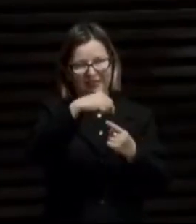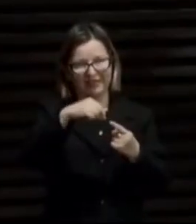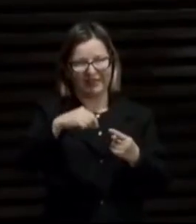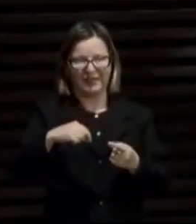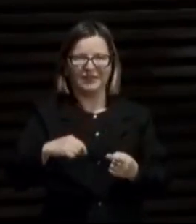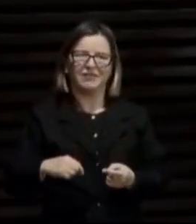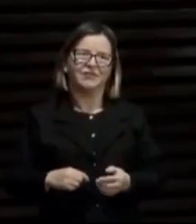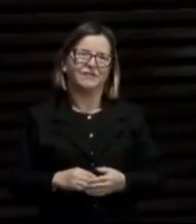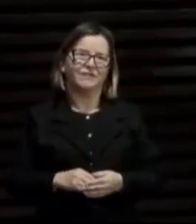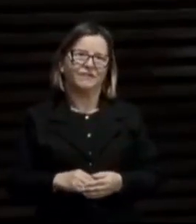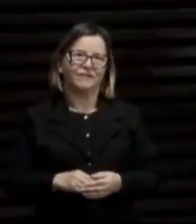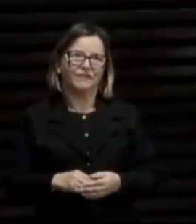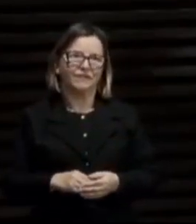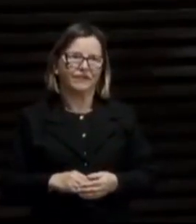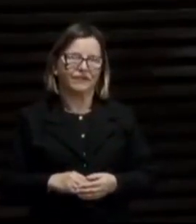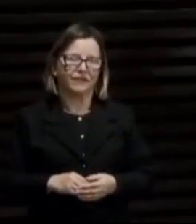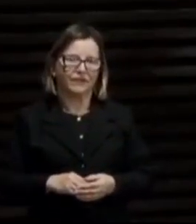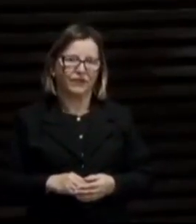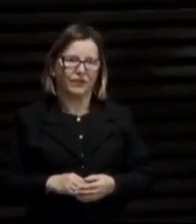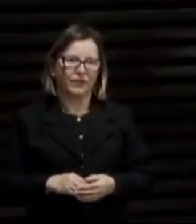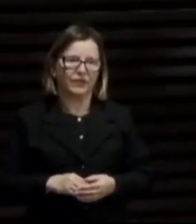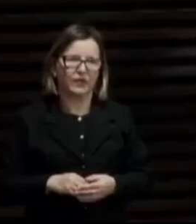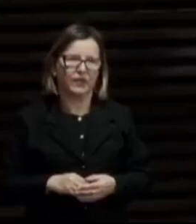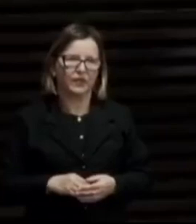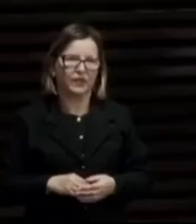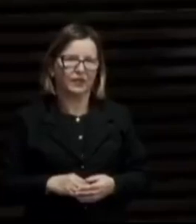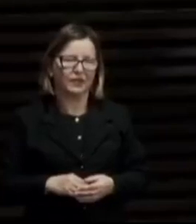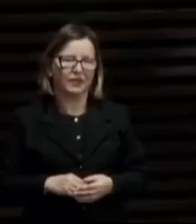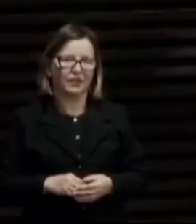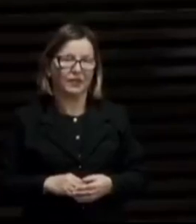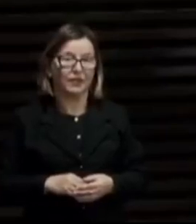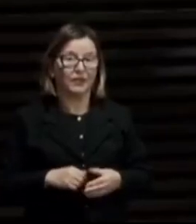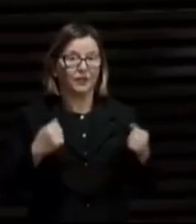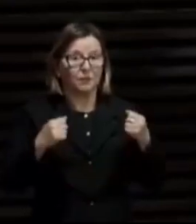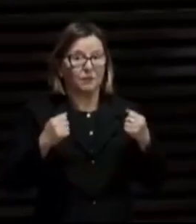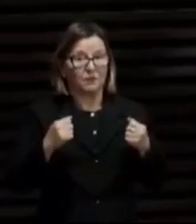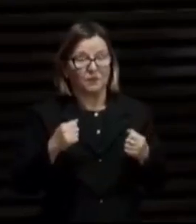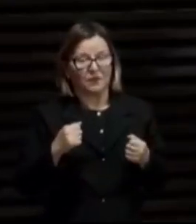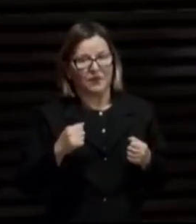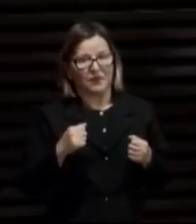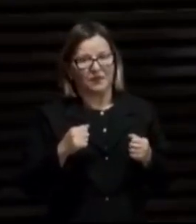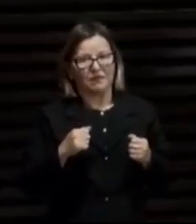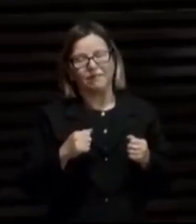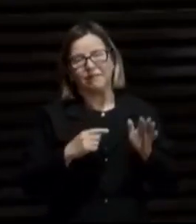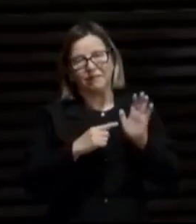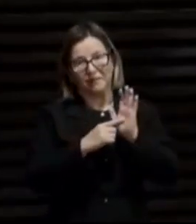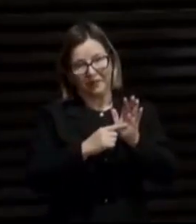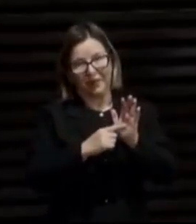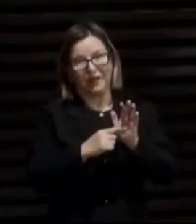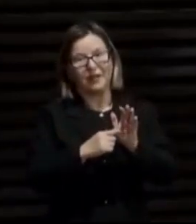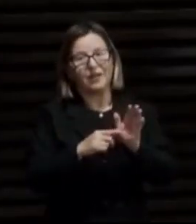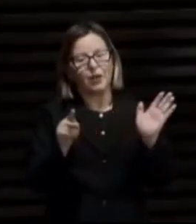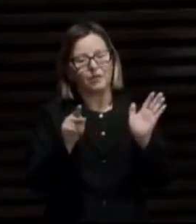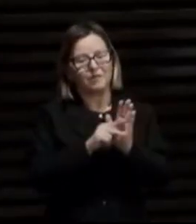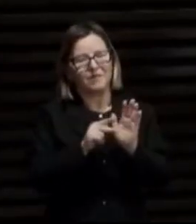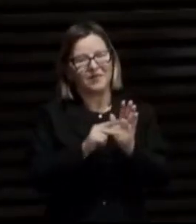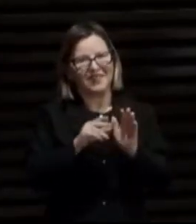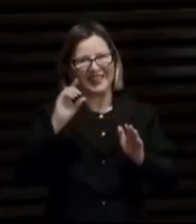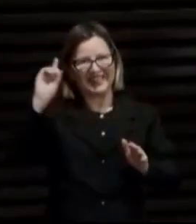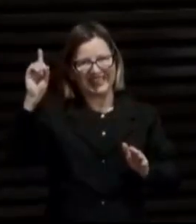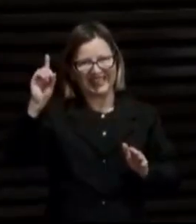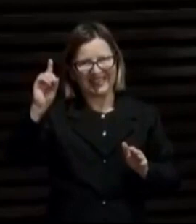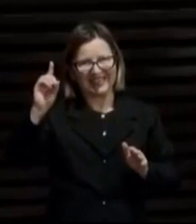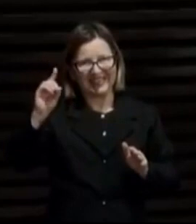de Deus. No entanto, se faz necessário ressaltar que o próprio Deus é quem capacita o cristão